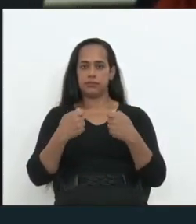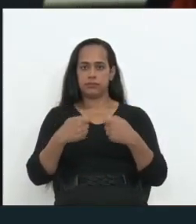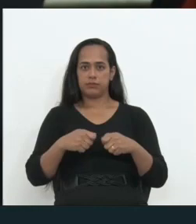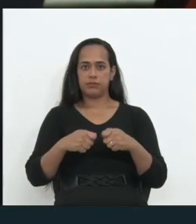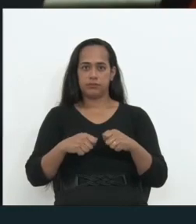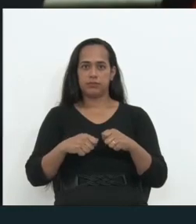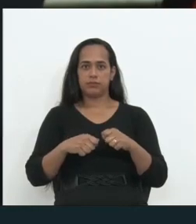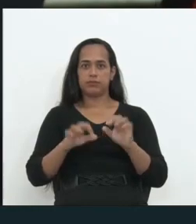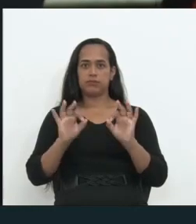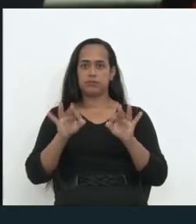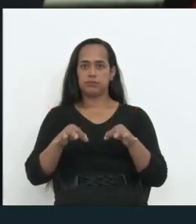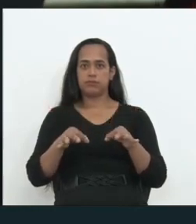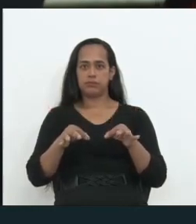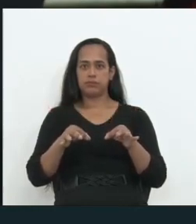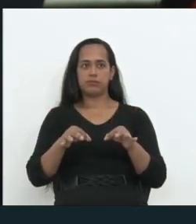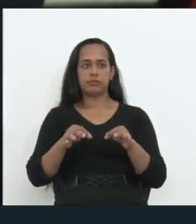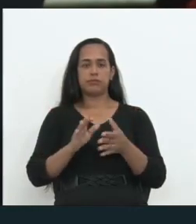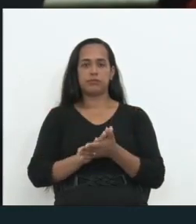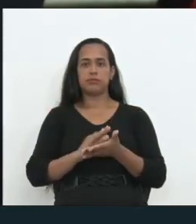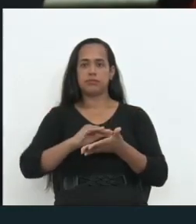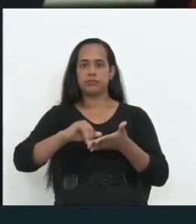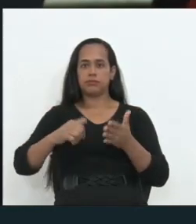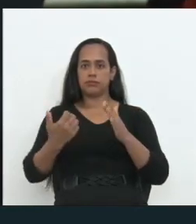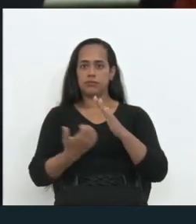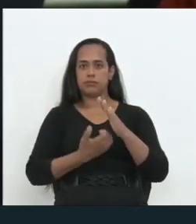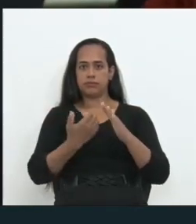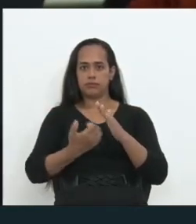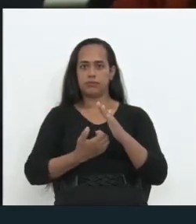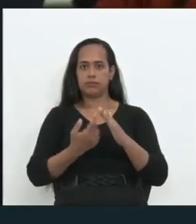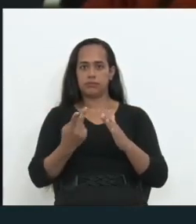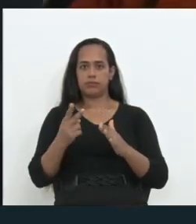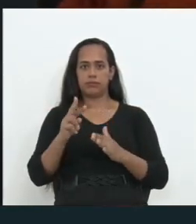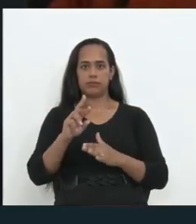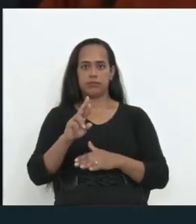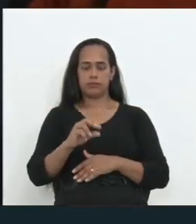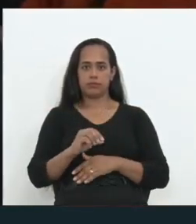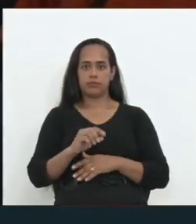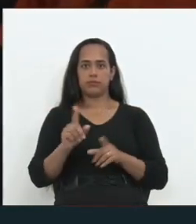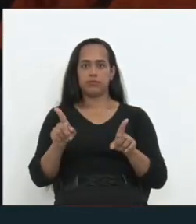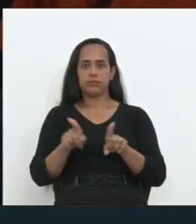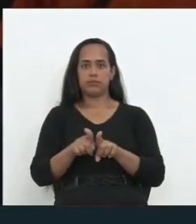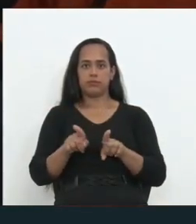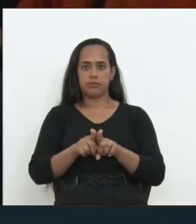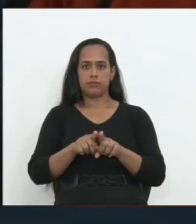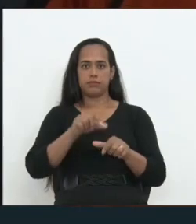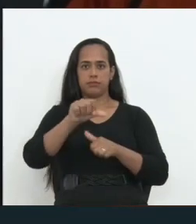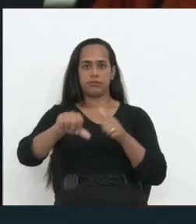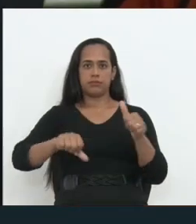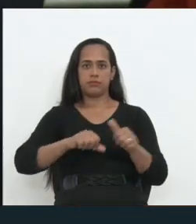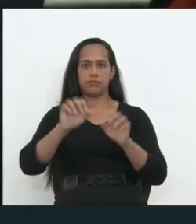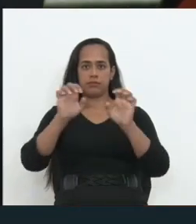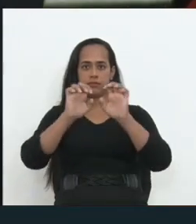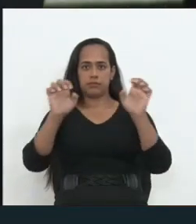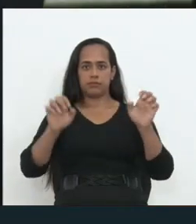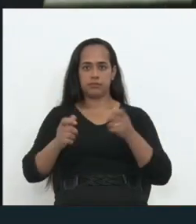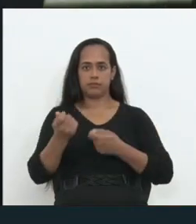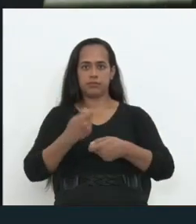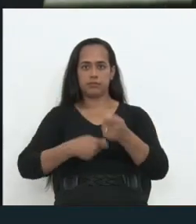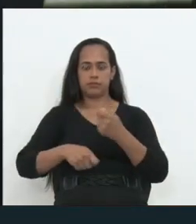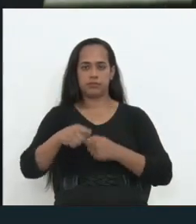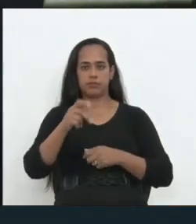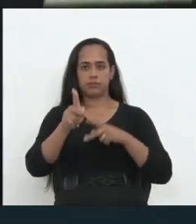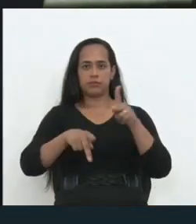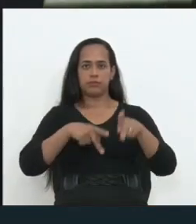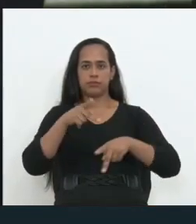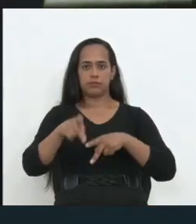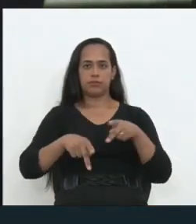liquidação e a extinção da ProGuaru. Também foi aprovada uma alteração na estrutura organizacional da administração pública e uma mudança